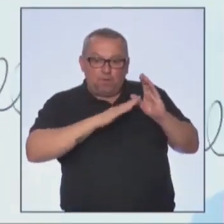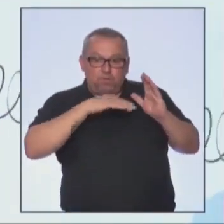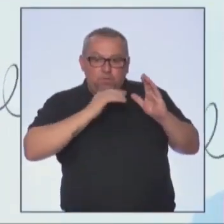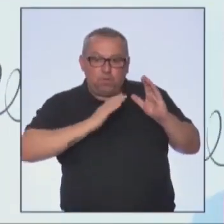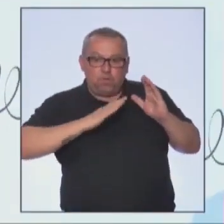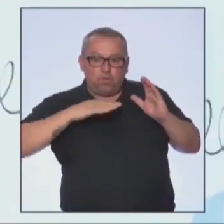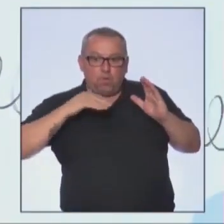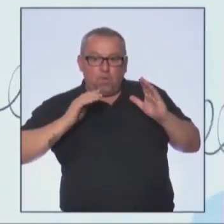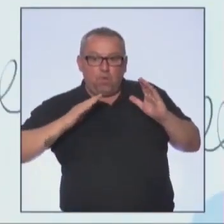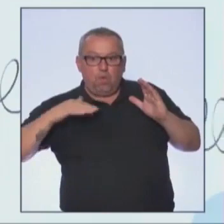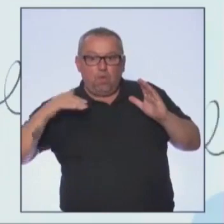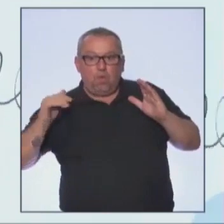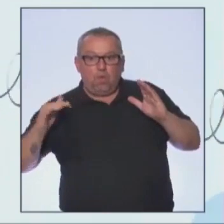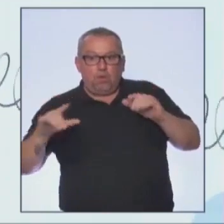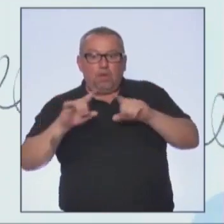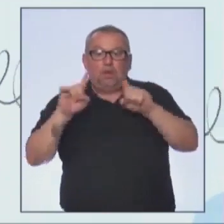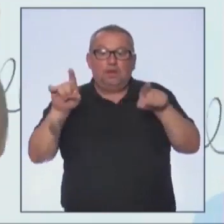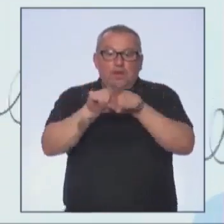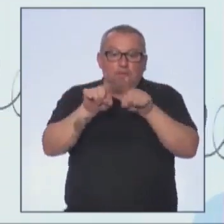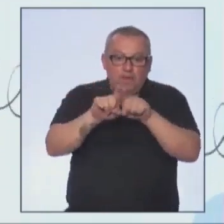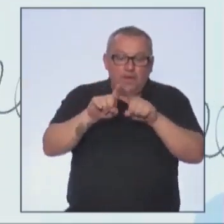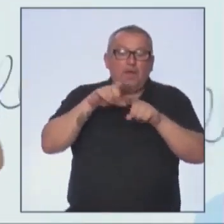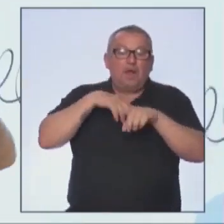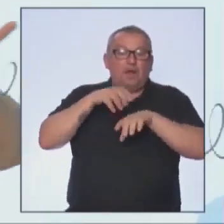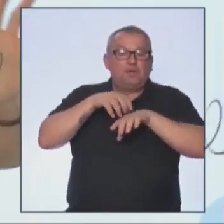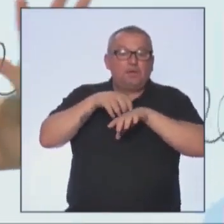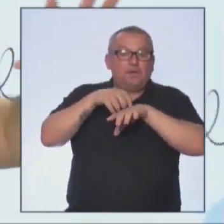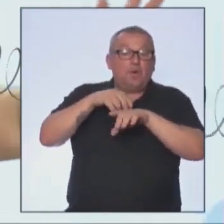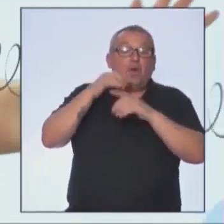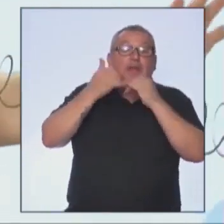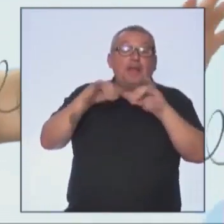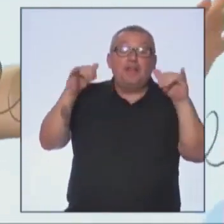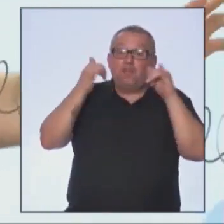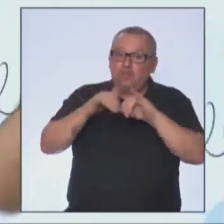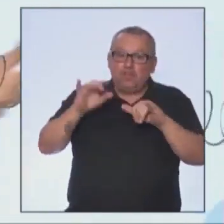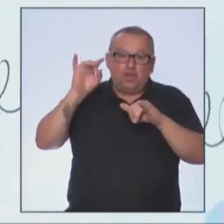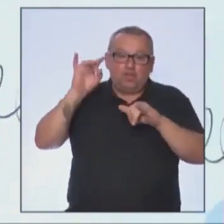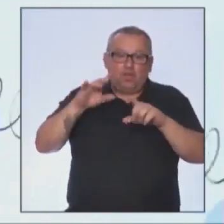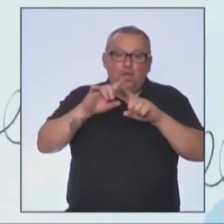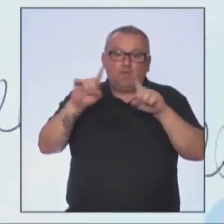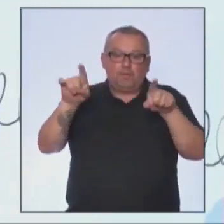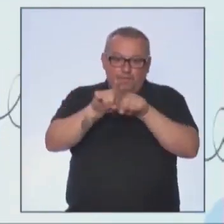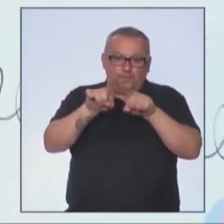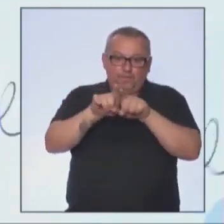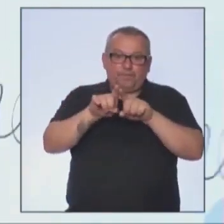acontece? A onda, ela transporta energia, tem uma energia sendo propagada